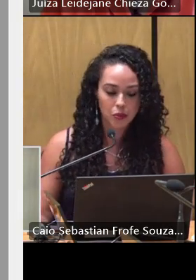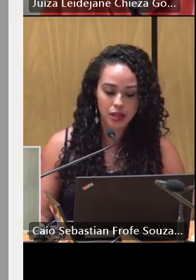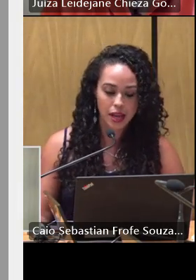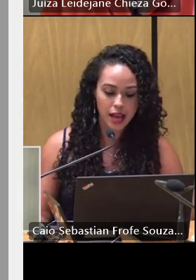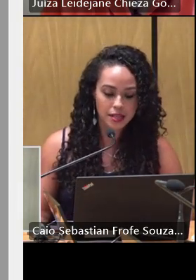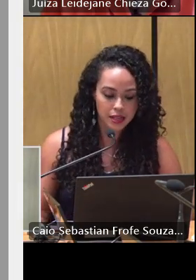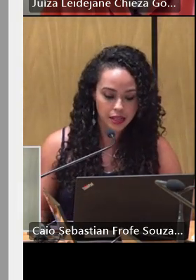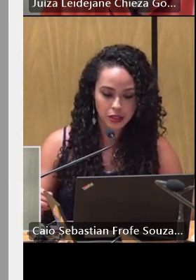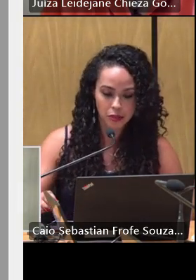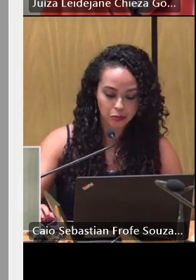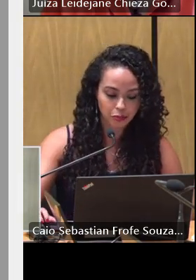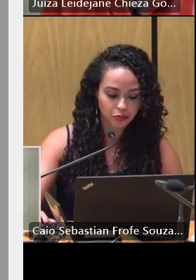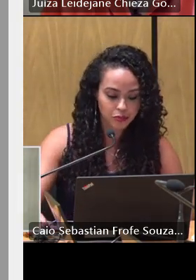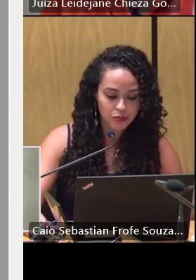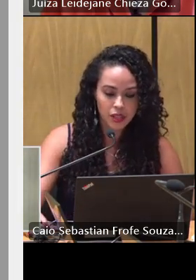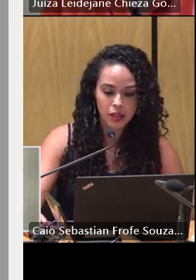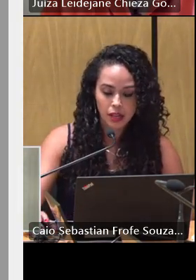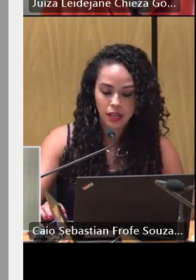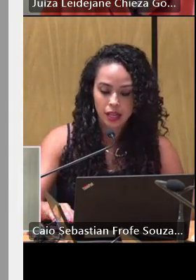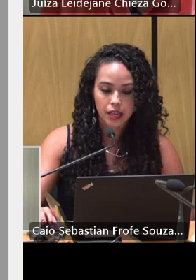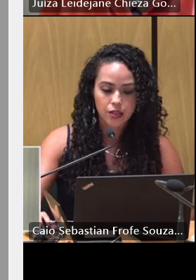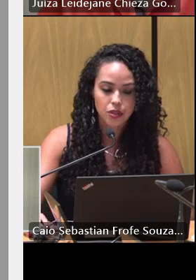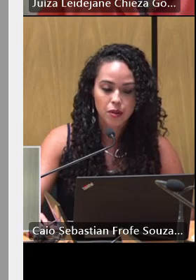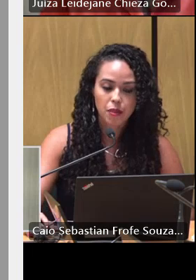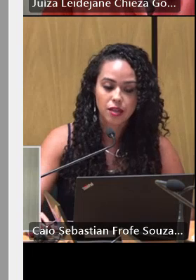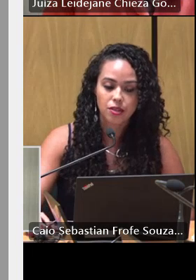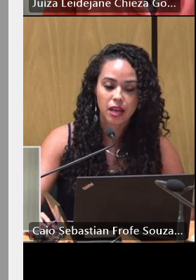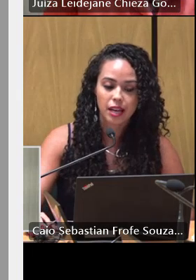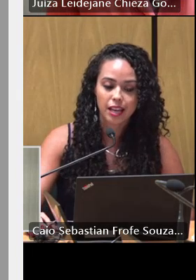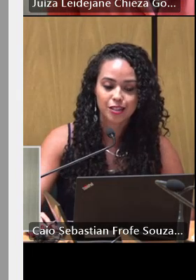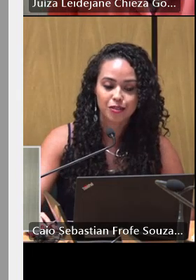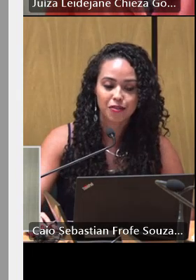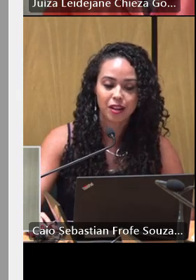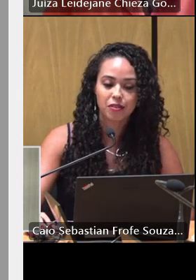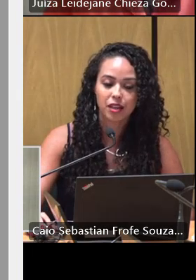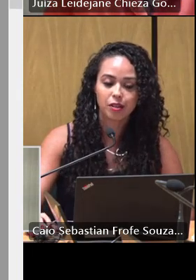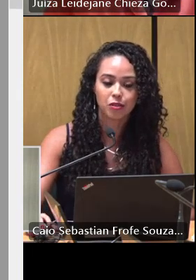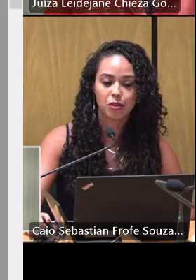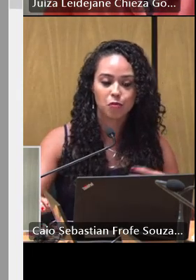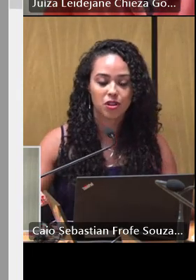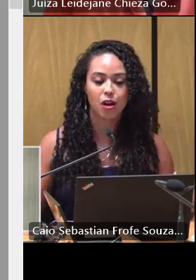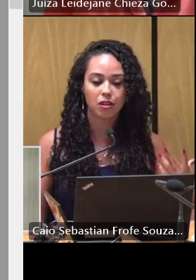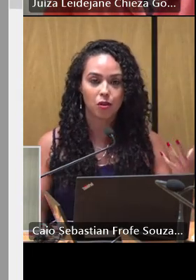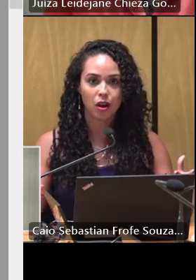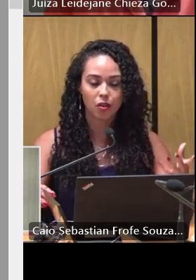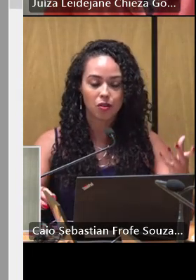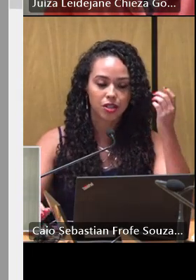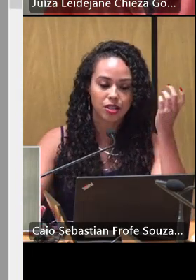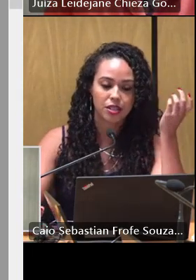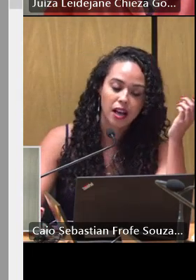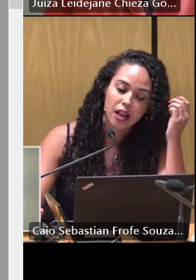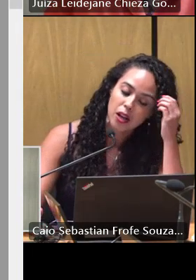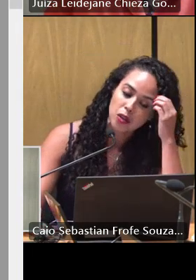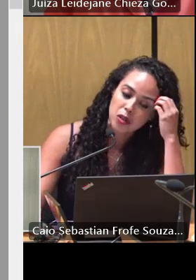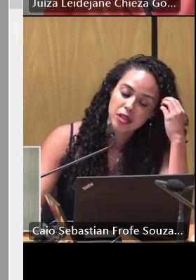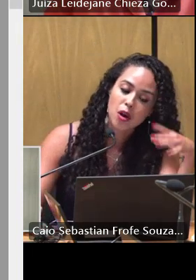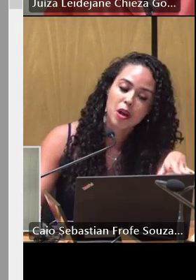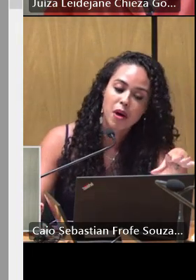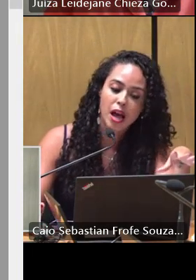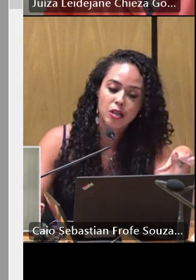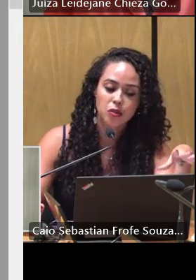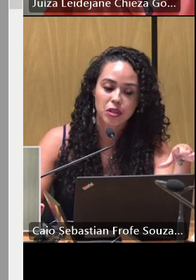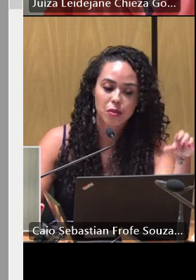sobre essa questão e que justamente aí a gente falando aqui do tribunal né no local a gente tá eu trouxe